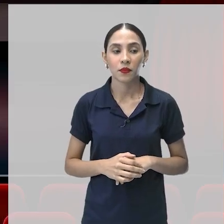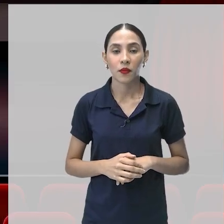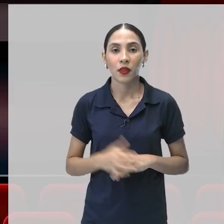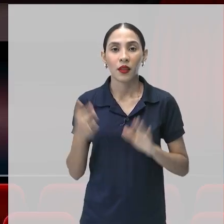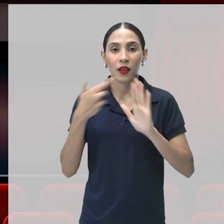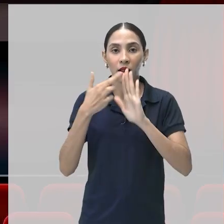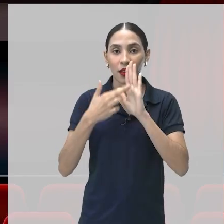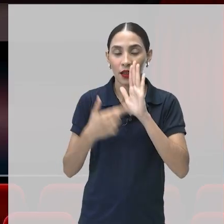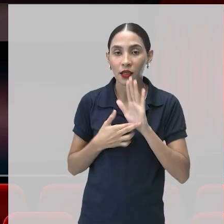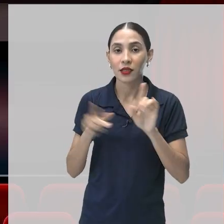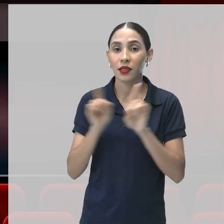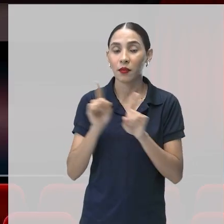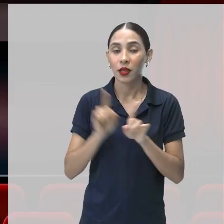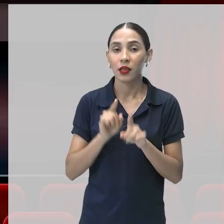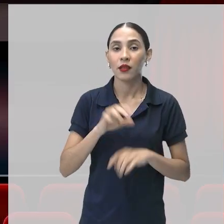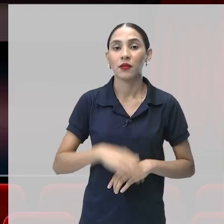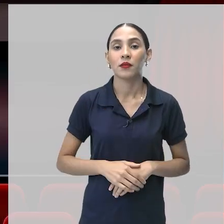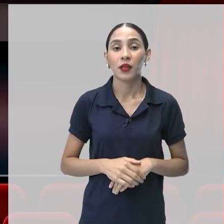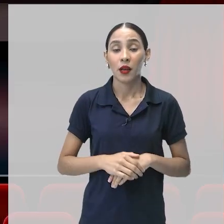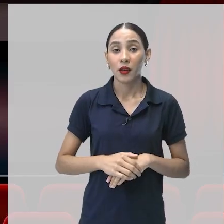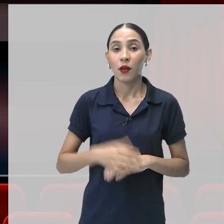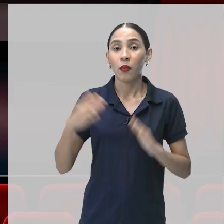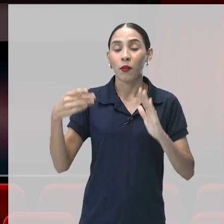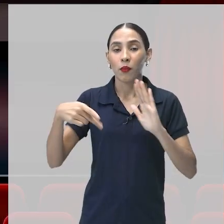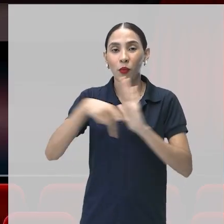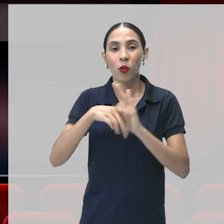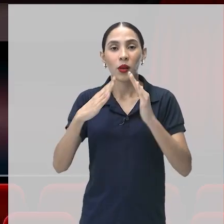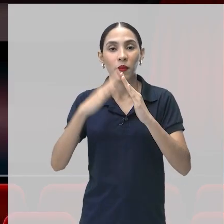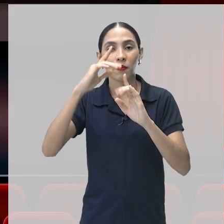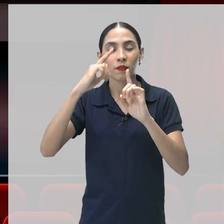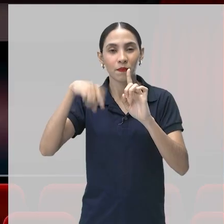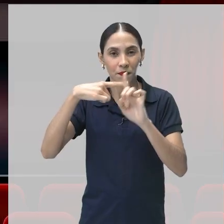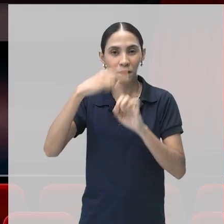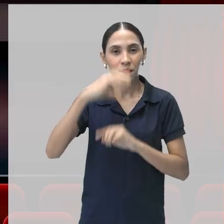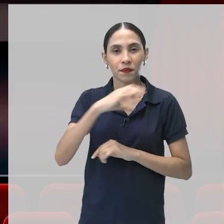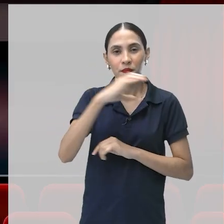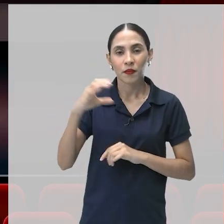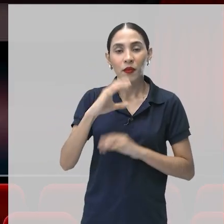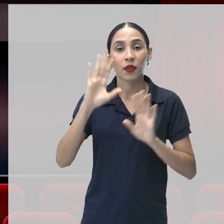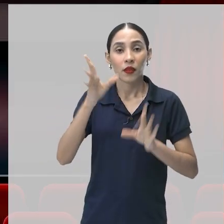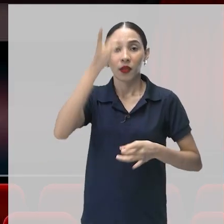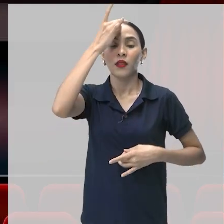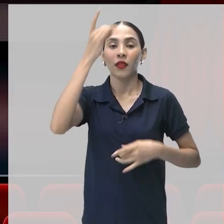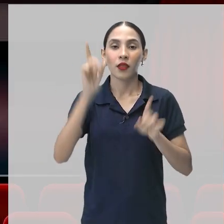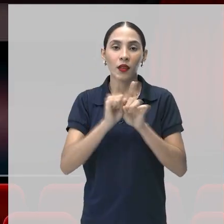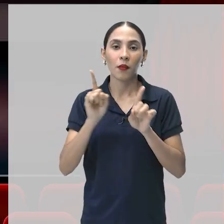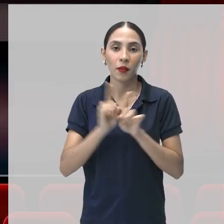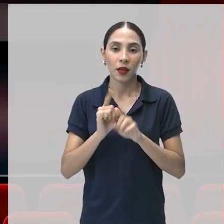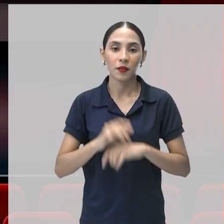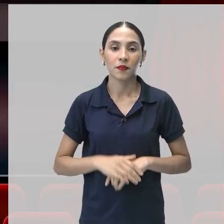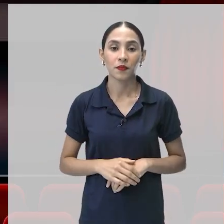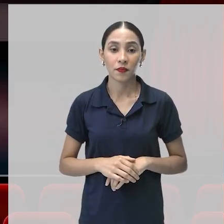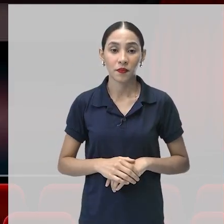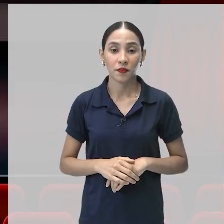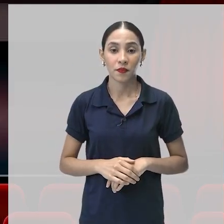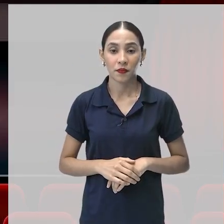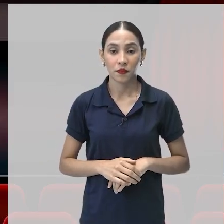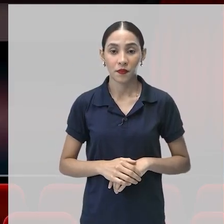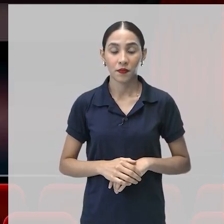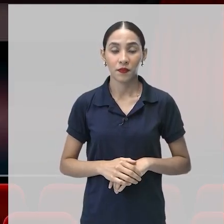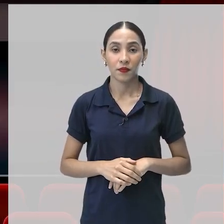as regras, né, os dogmas da Igreja Católica, ele foi passado através da encenação, através dos autos.